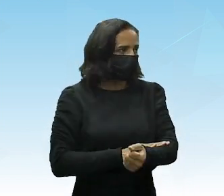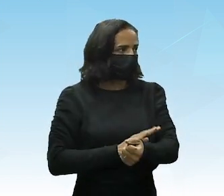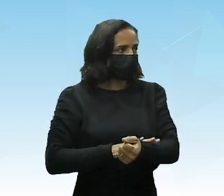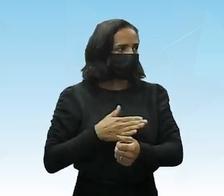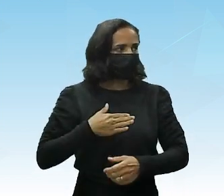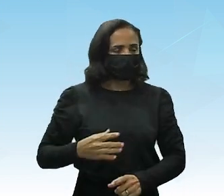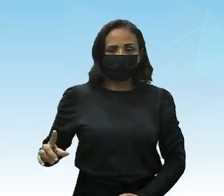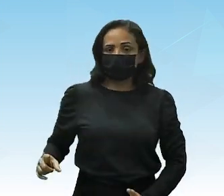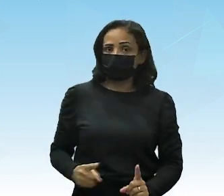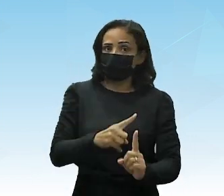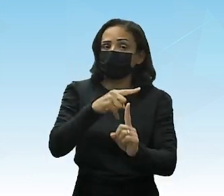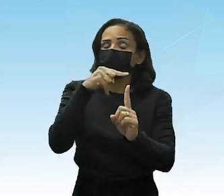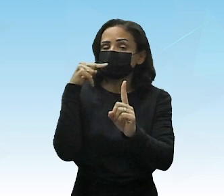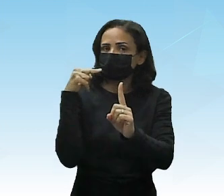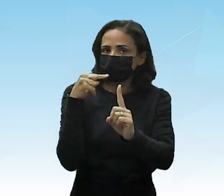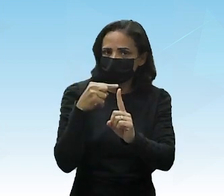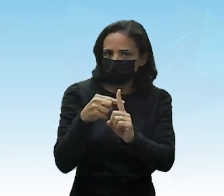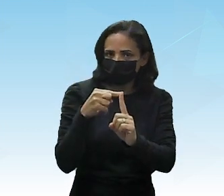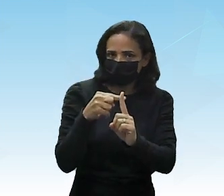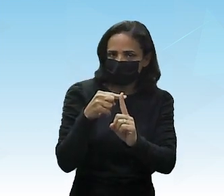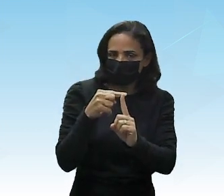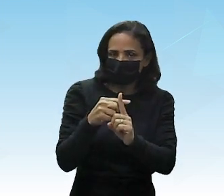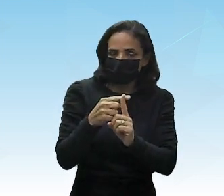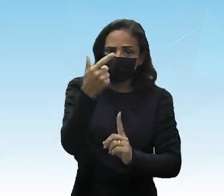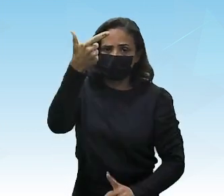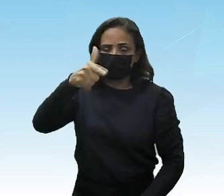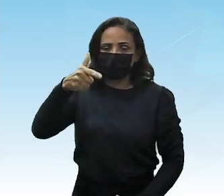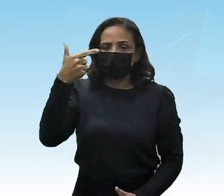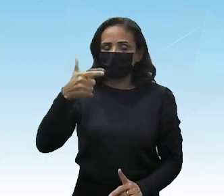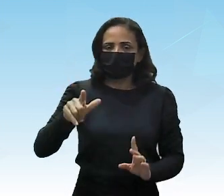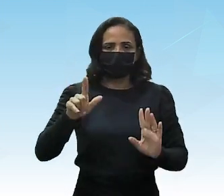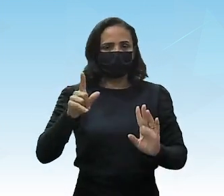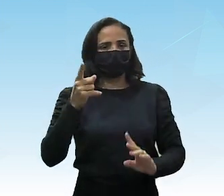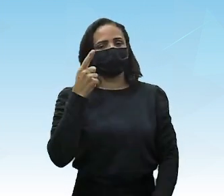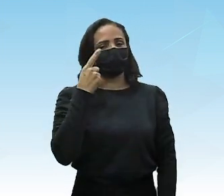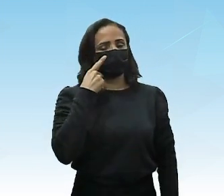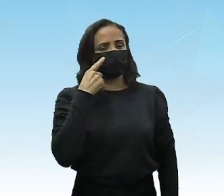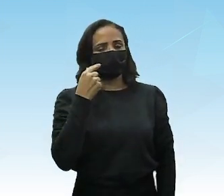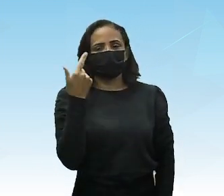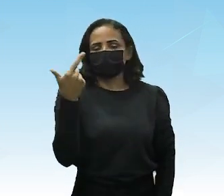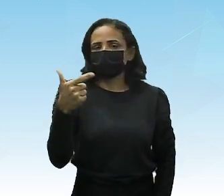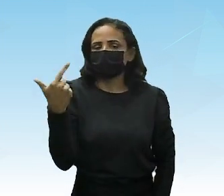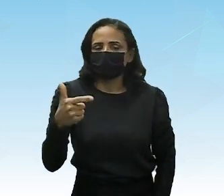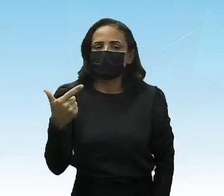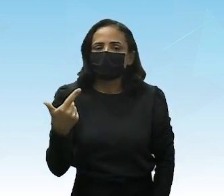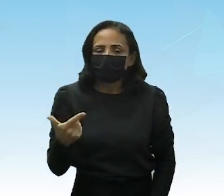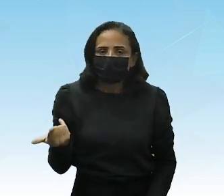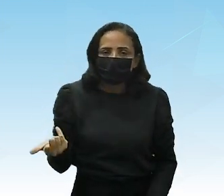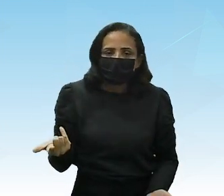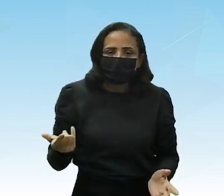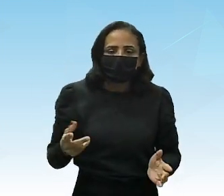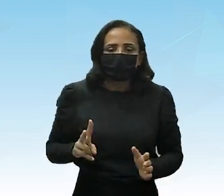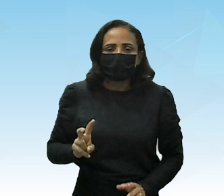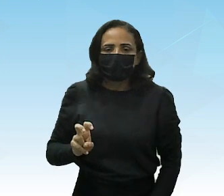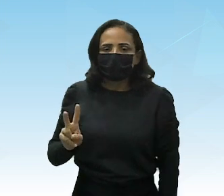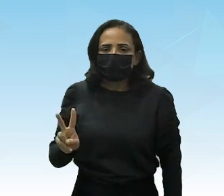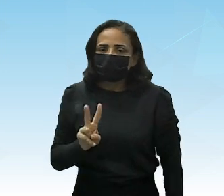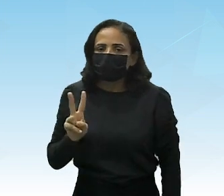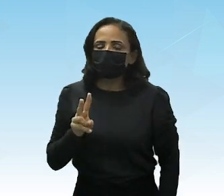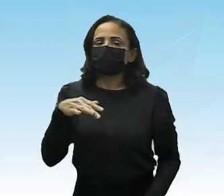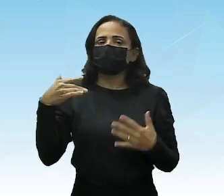positivo. Se você não fabrica essa proteína, escuta, se você não fabrica essa proteína, você é